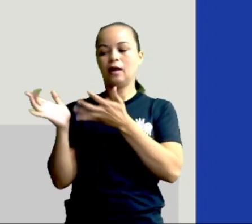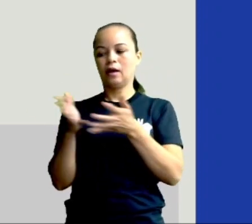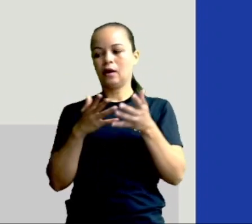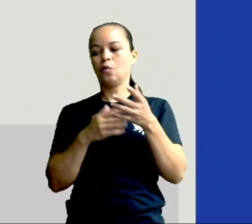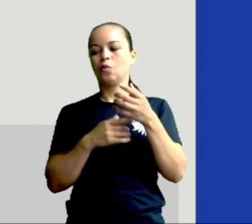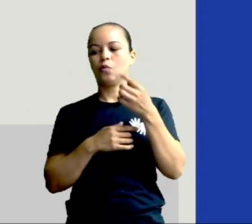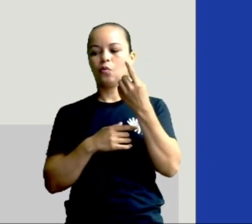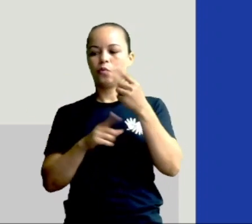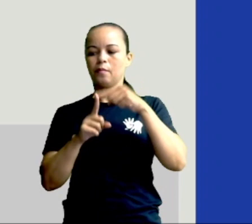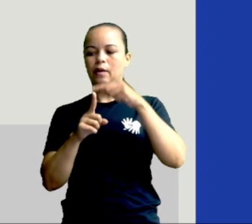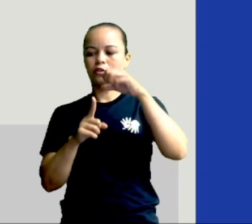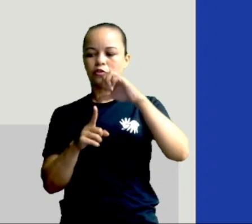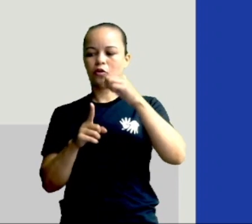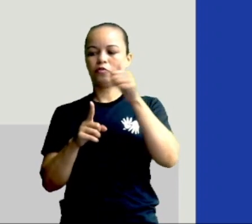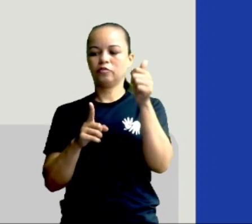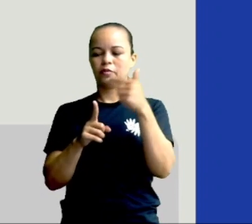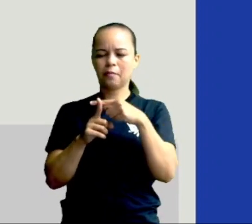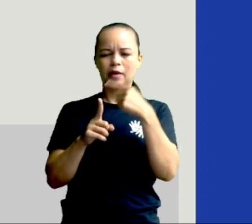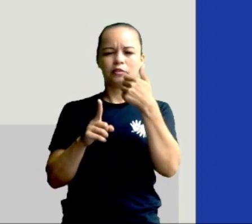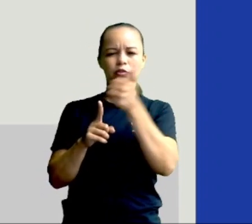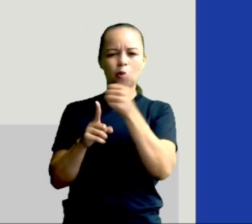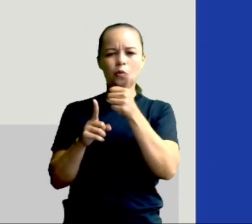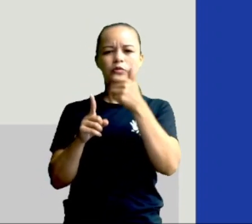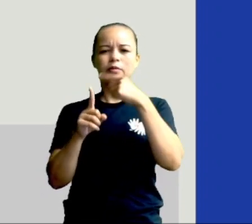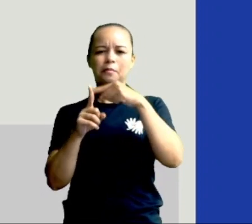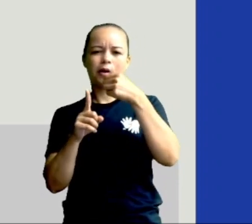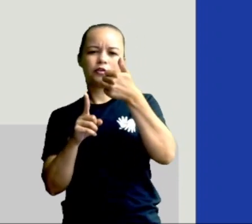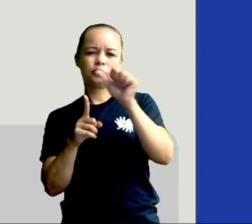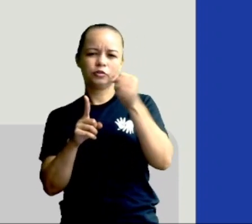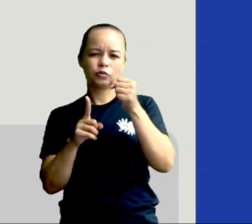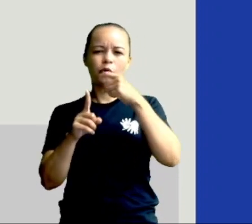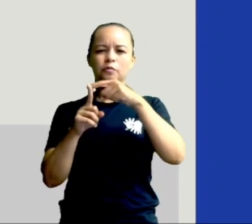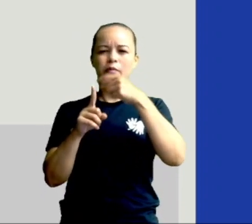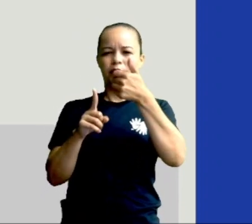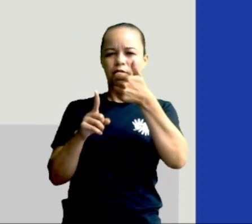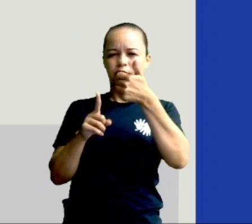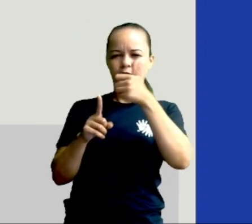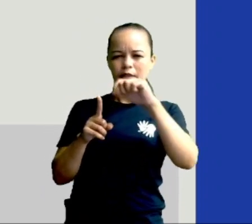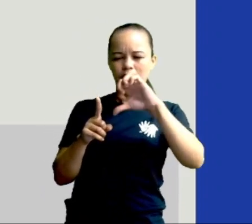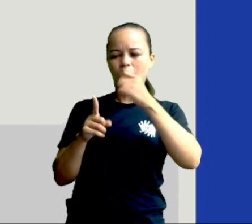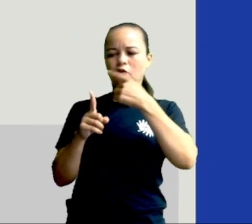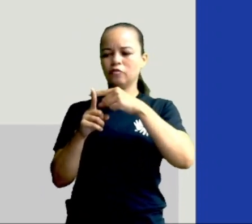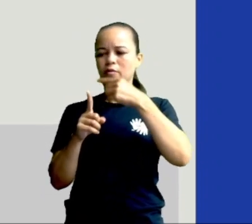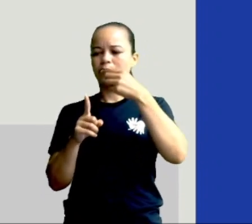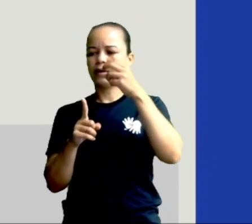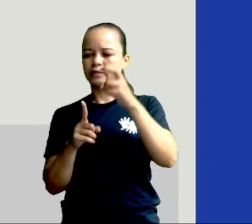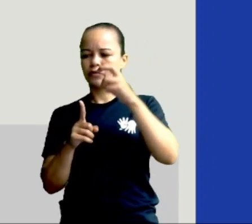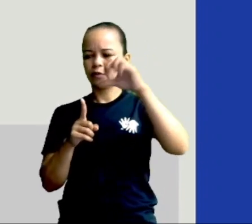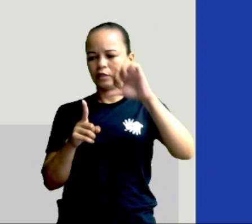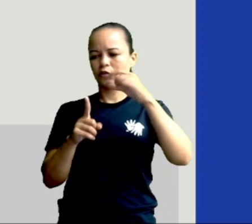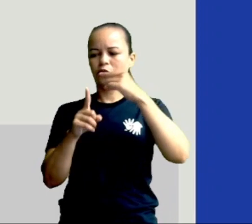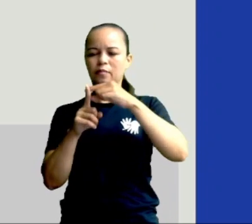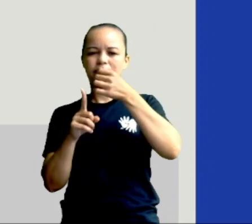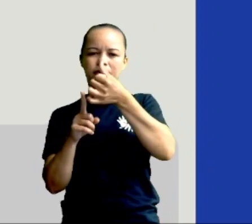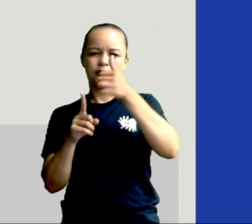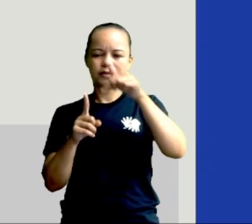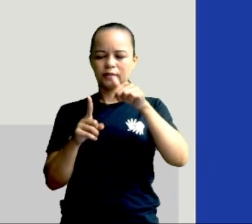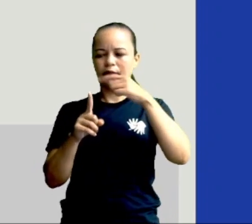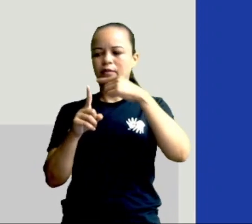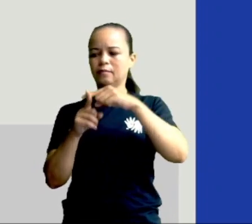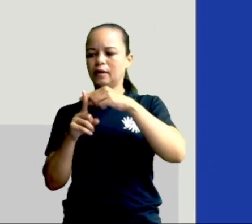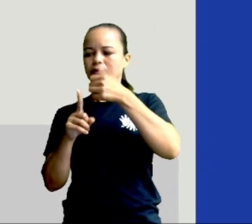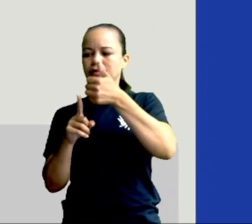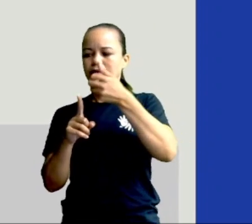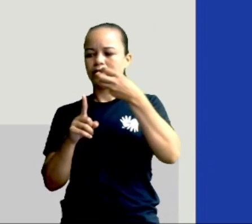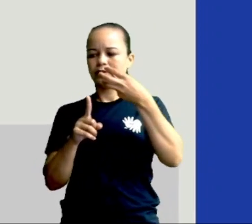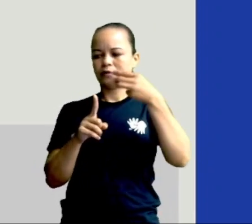mais 9, mais 11, mais 18, mais 19, mais 59, mais 67, mais 173, eu vou